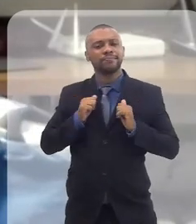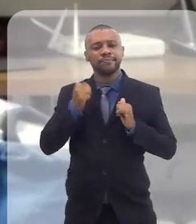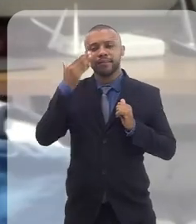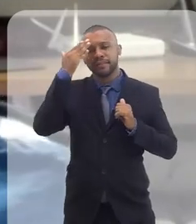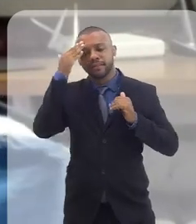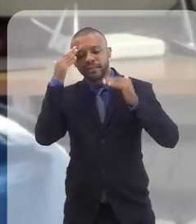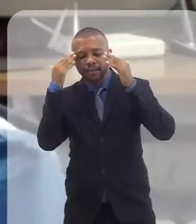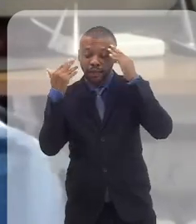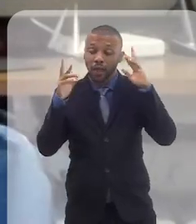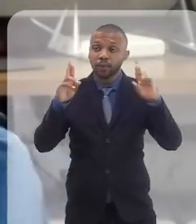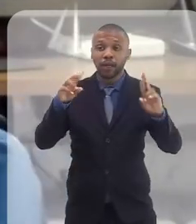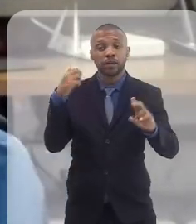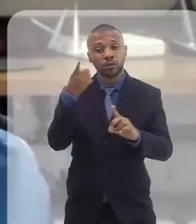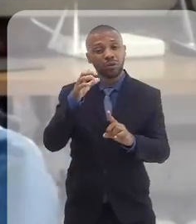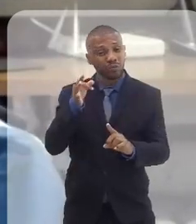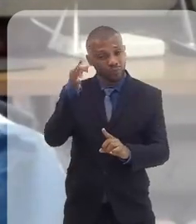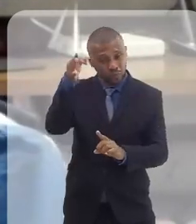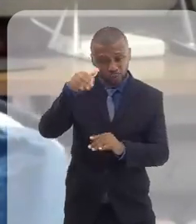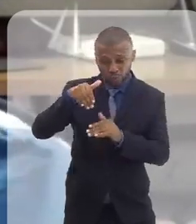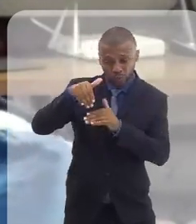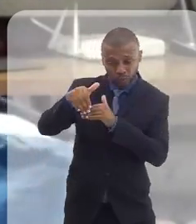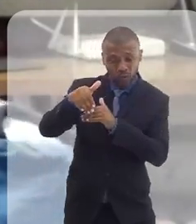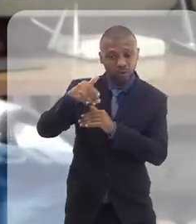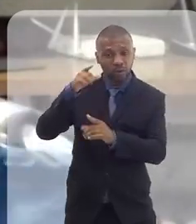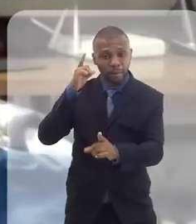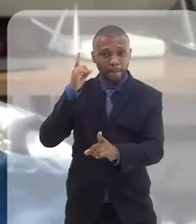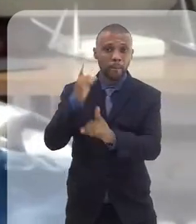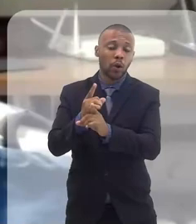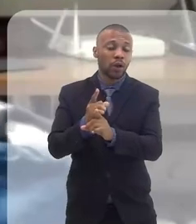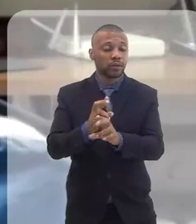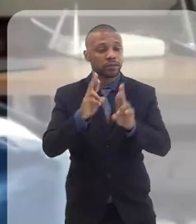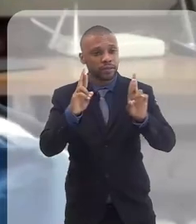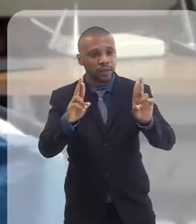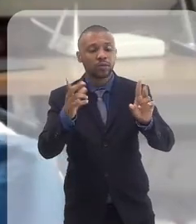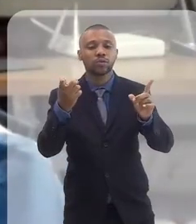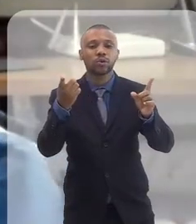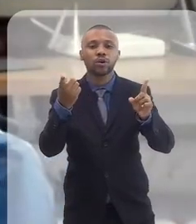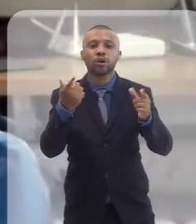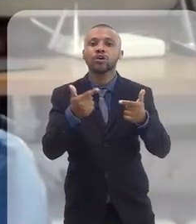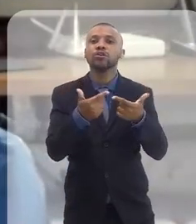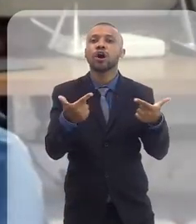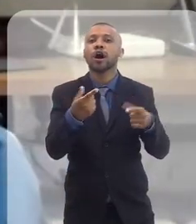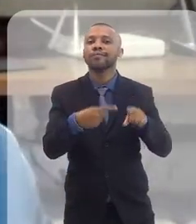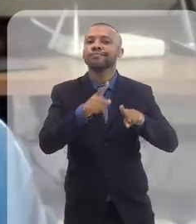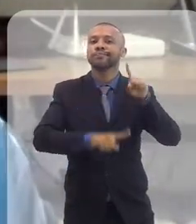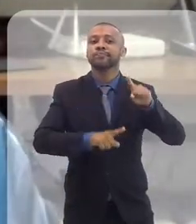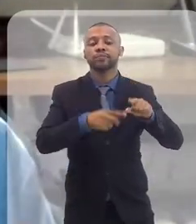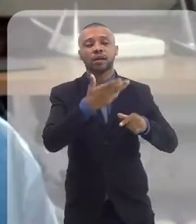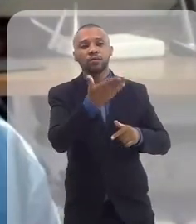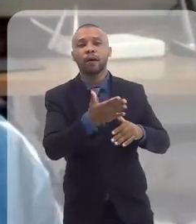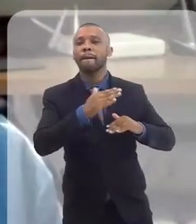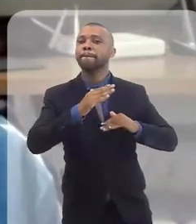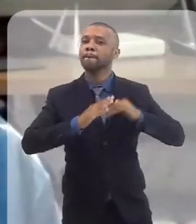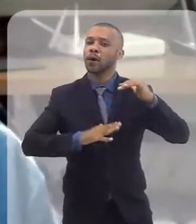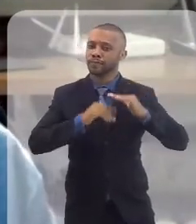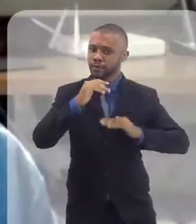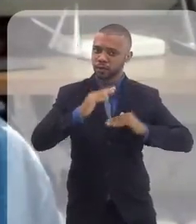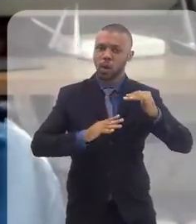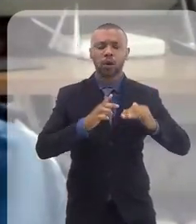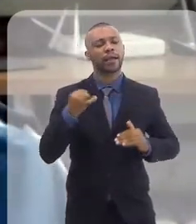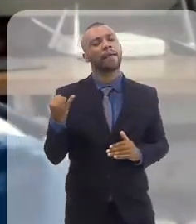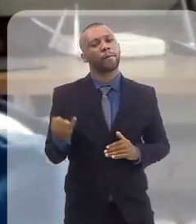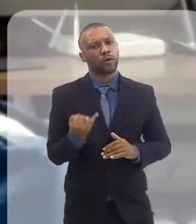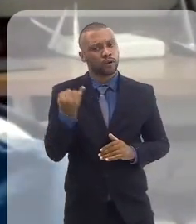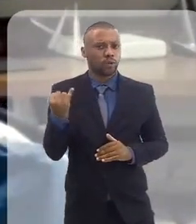agradável. Espero que a gente se encontre num futuro próximo e sucesso para você na sua